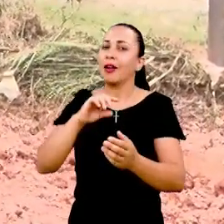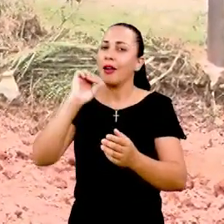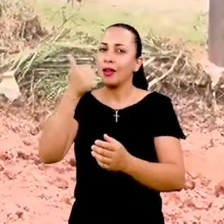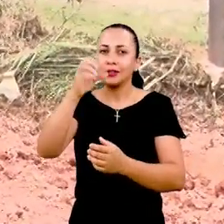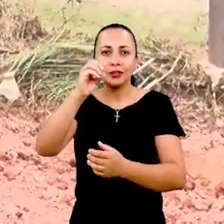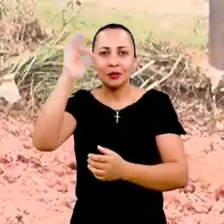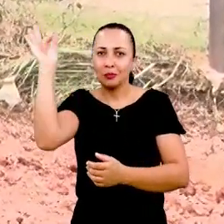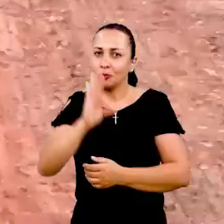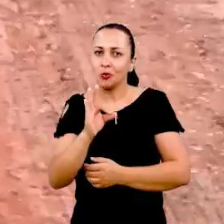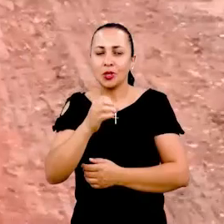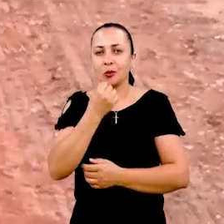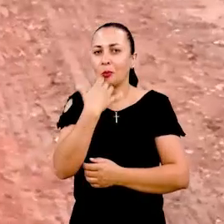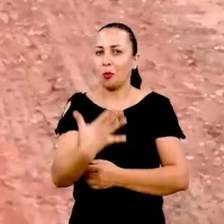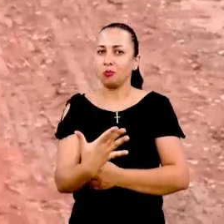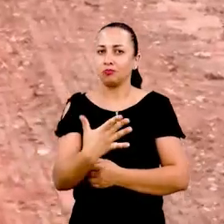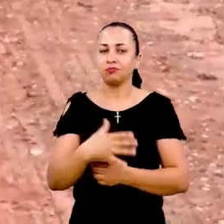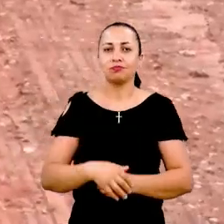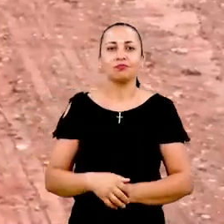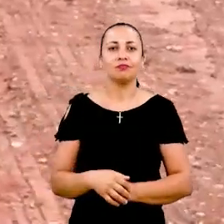100% ecológico.